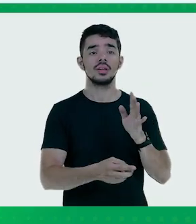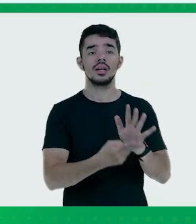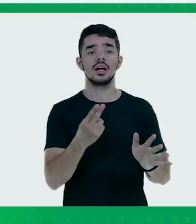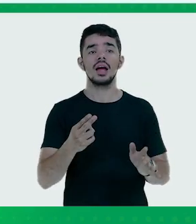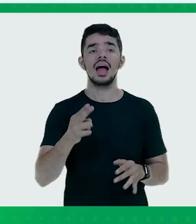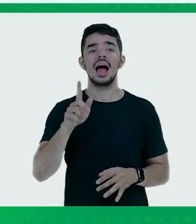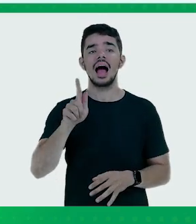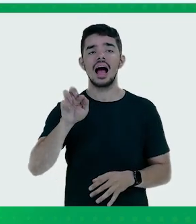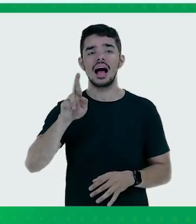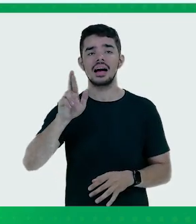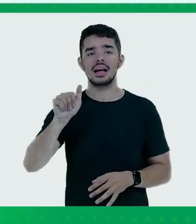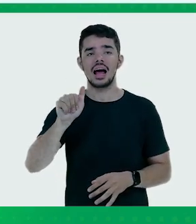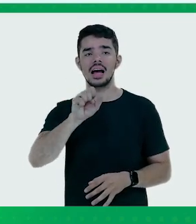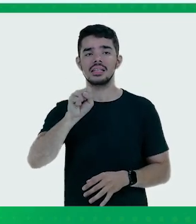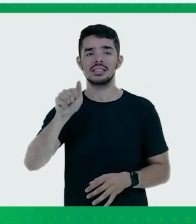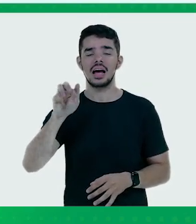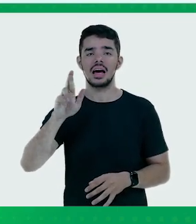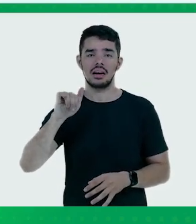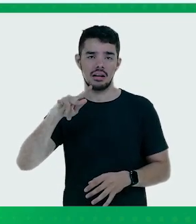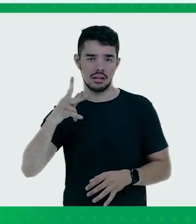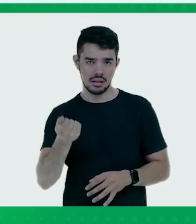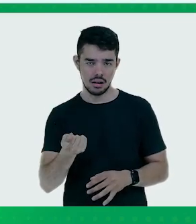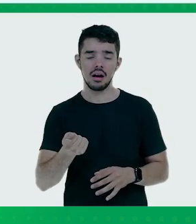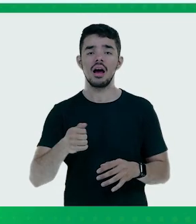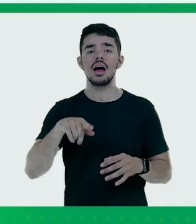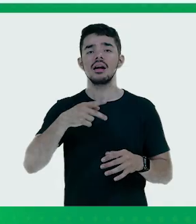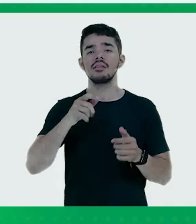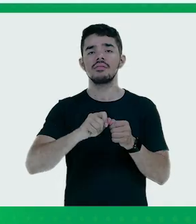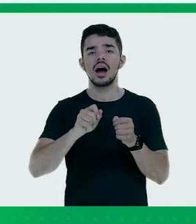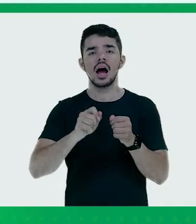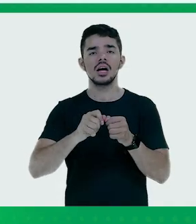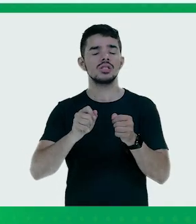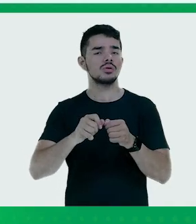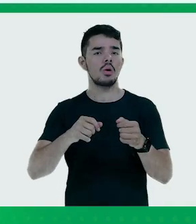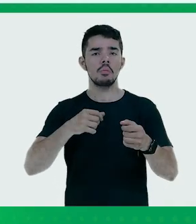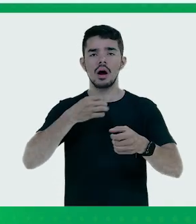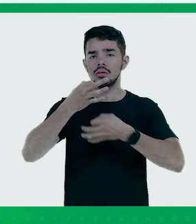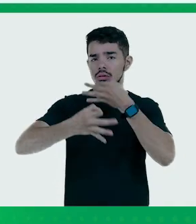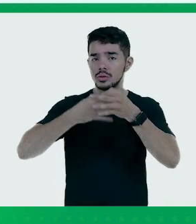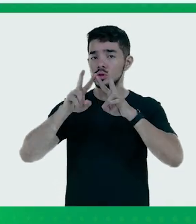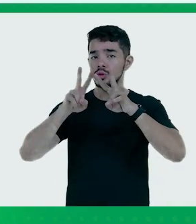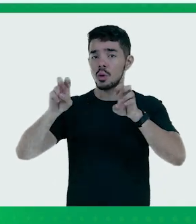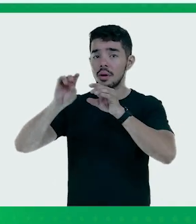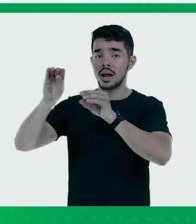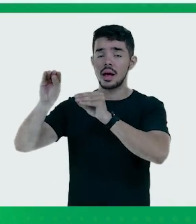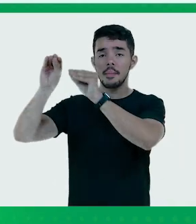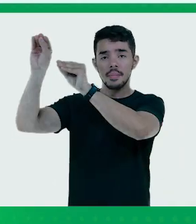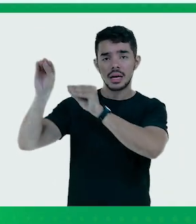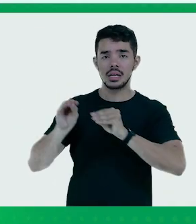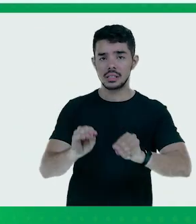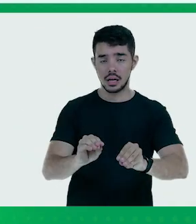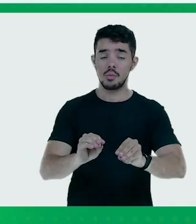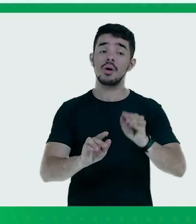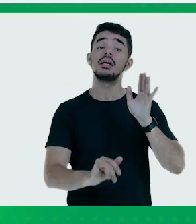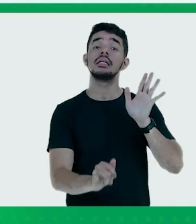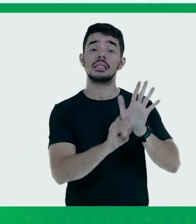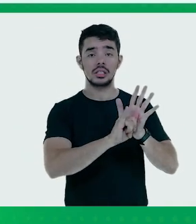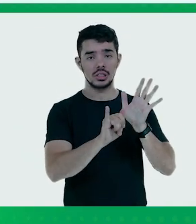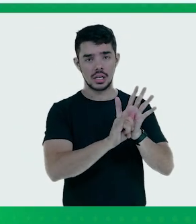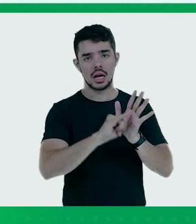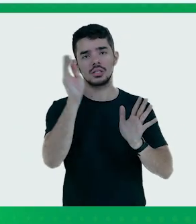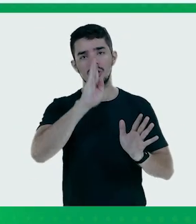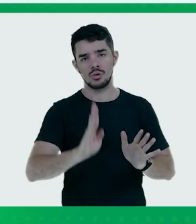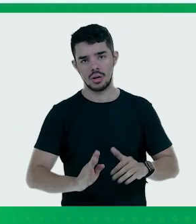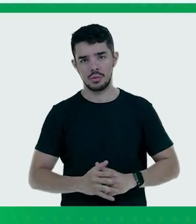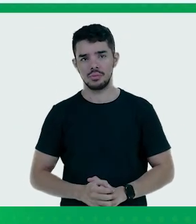a obra Canaã, que faz uma discussão sobre imigração, bem como identidade nacional. Então